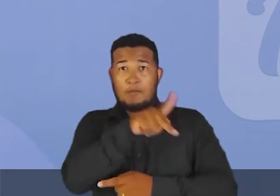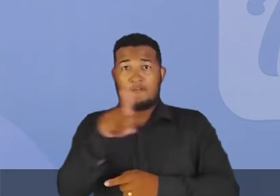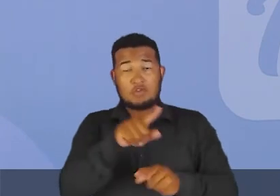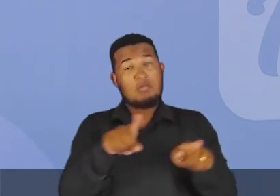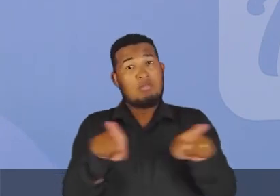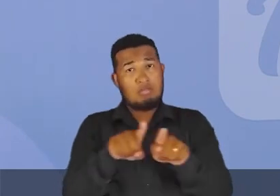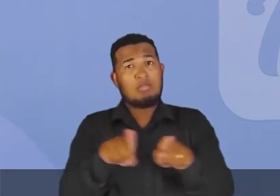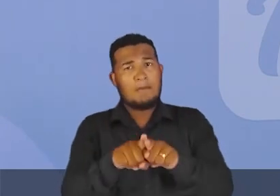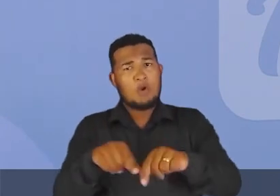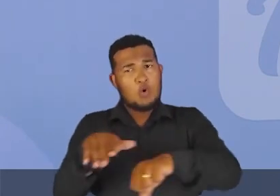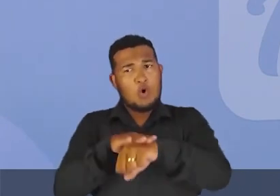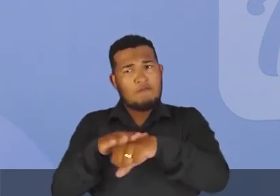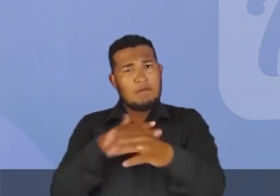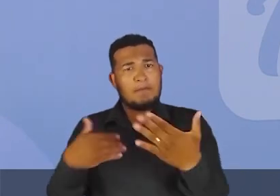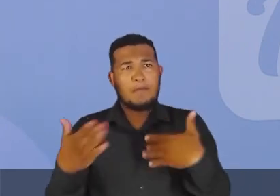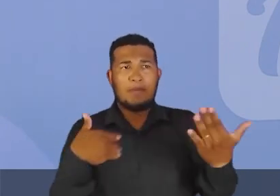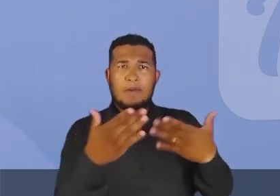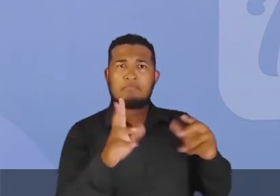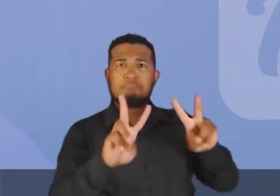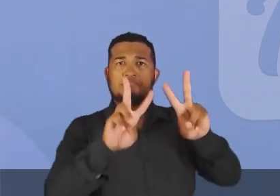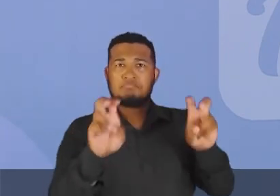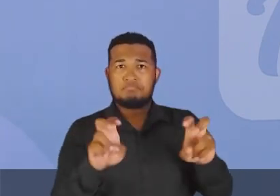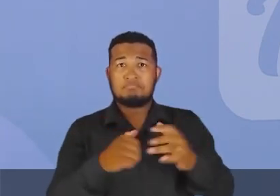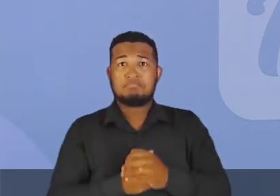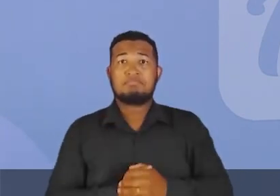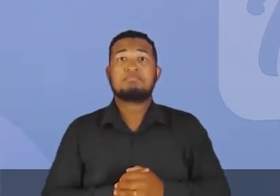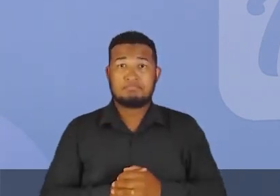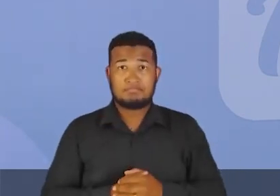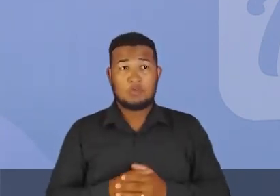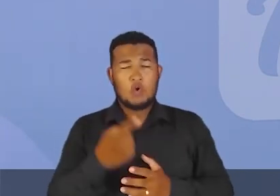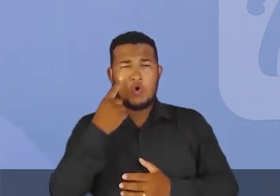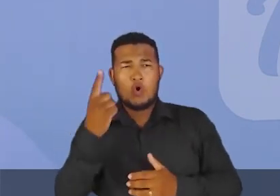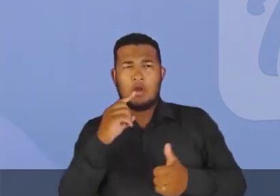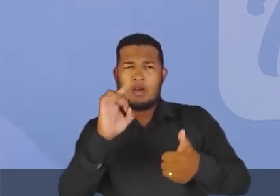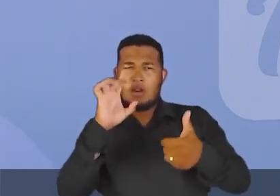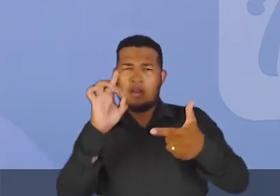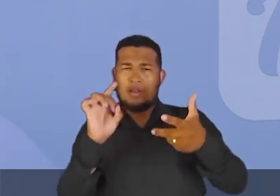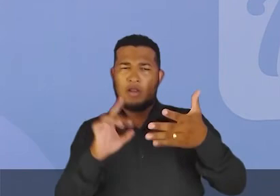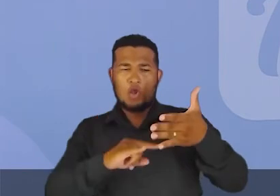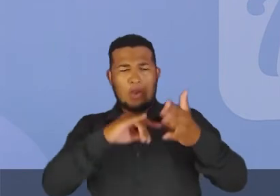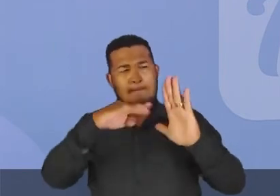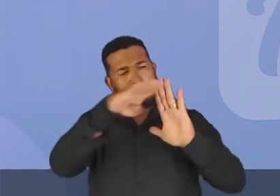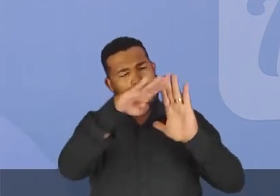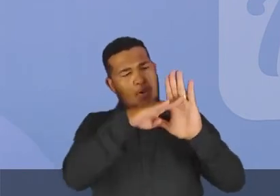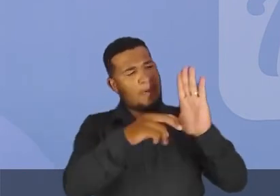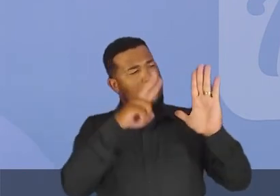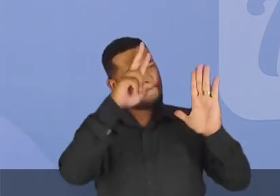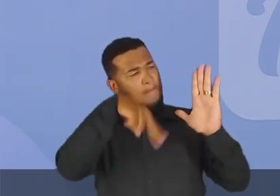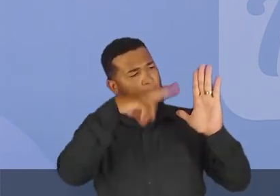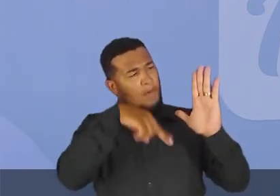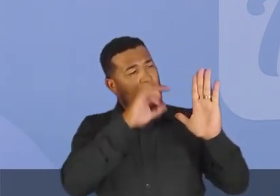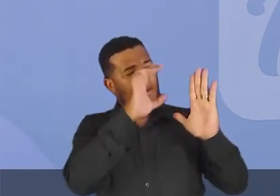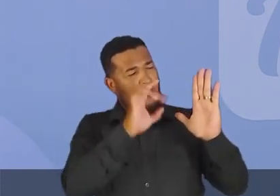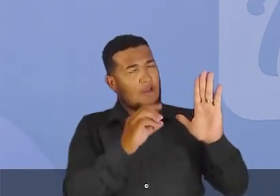essa conversa, tá? Olha em cada um deles, vê se você se sente